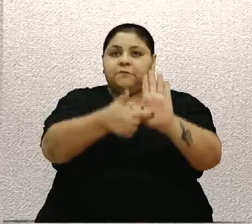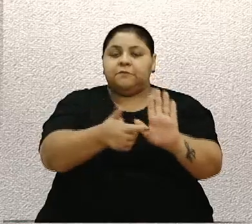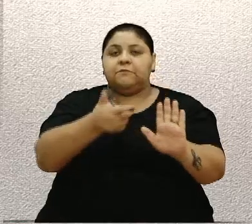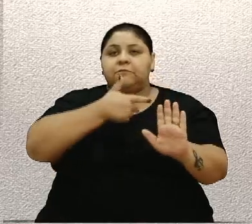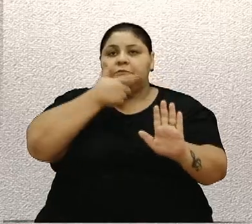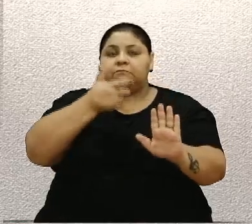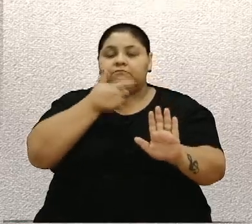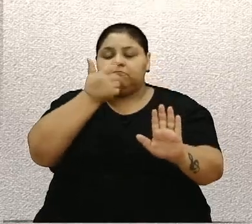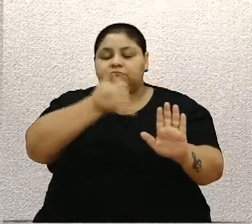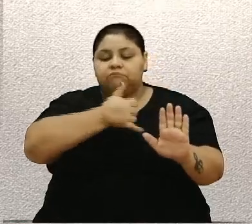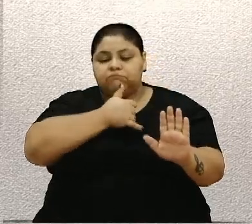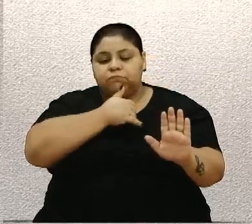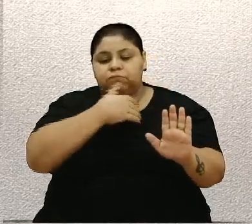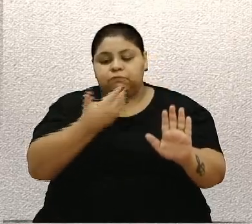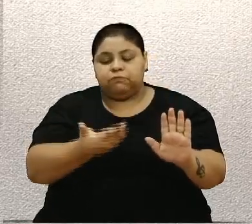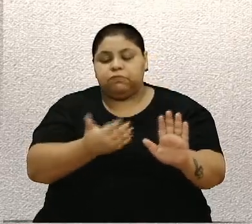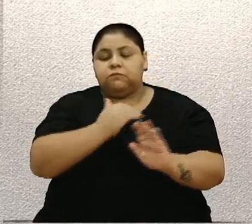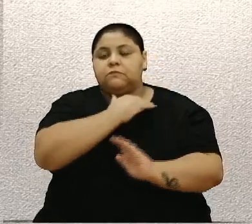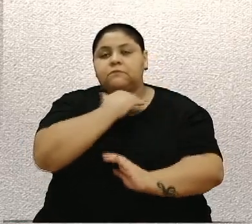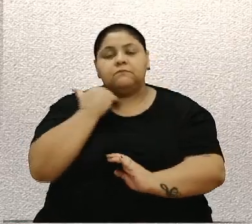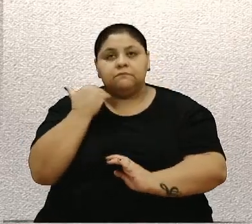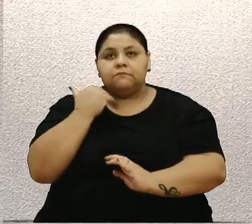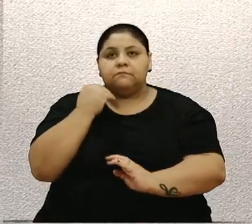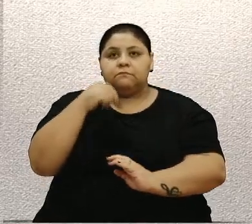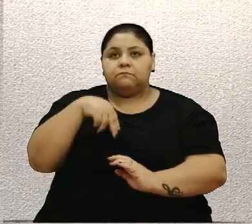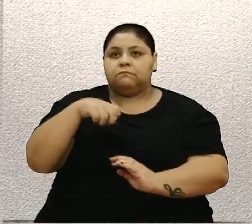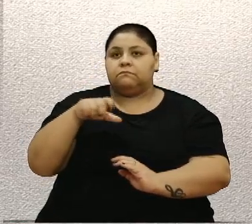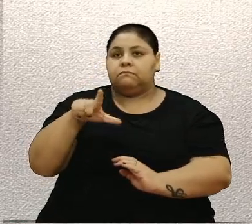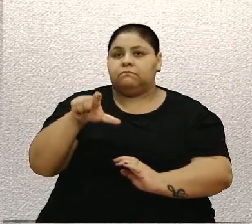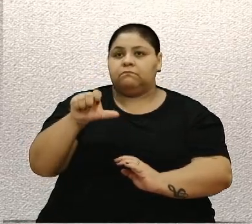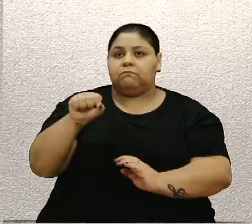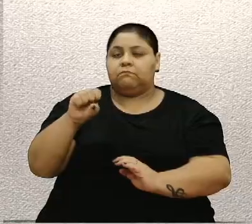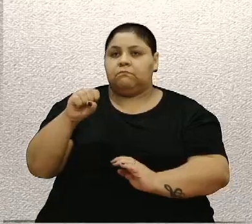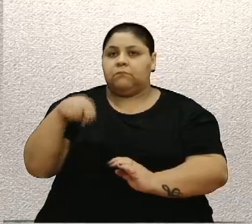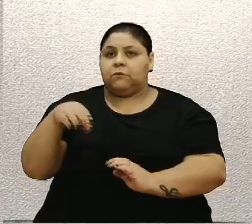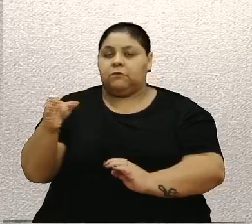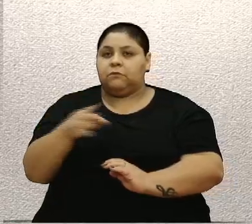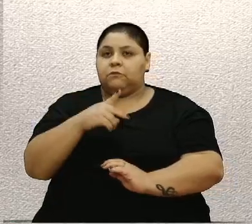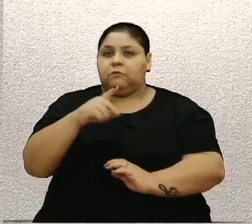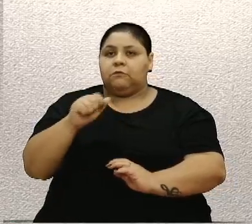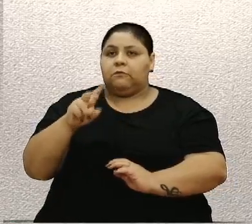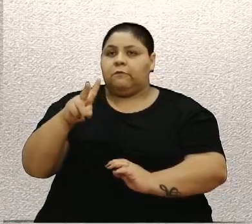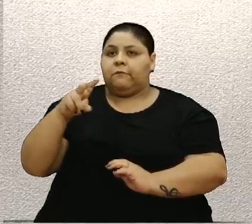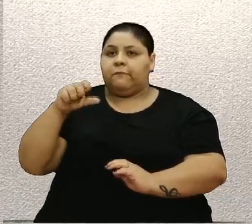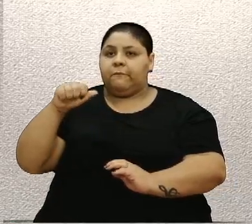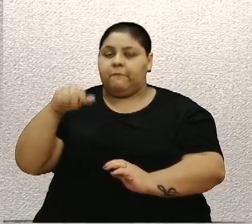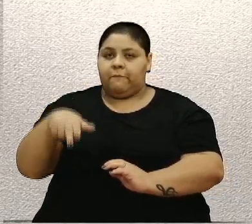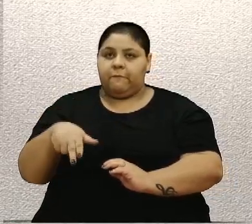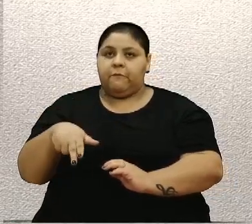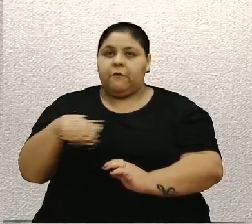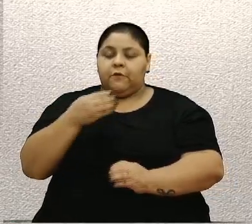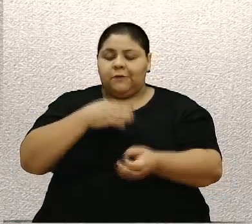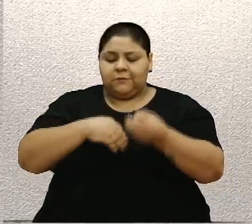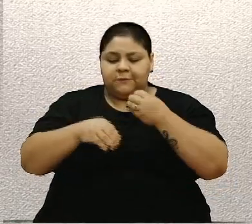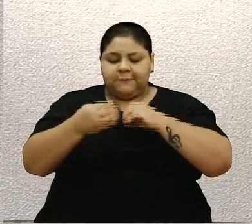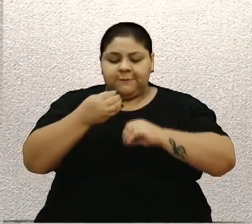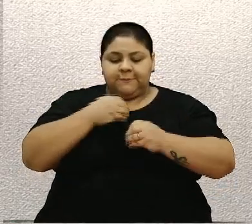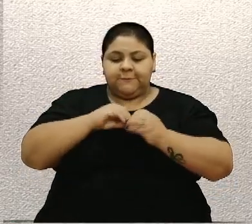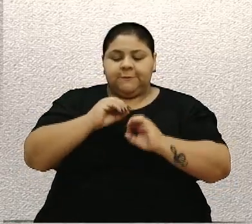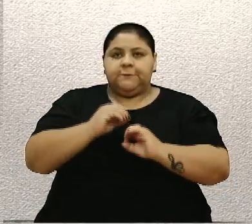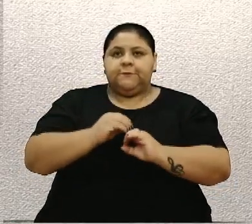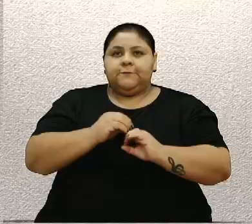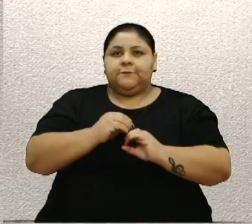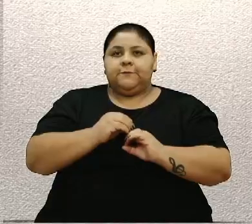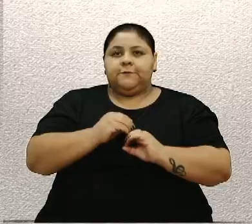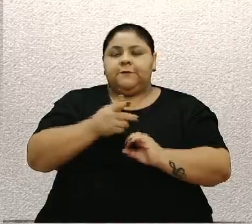de pesar pelo falecimento de Nelson José Pavan. É com profundo pesar que registramos o falecimento de